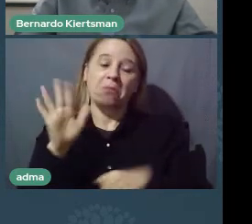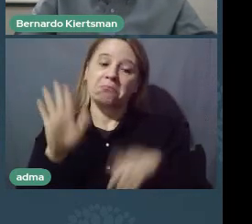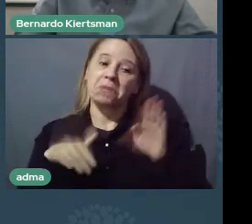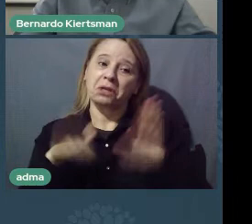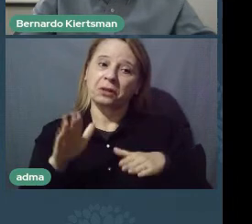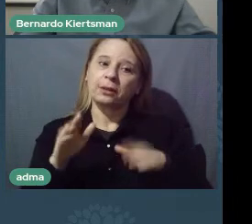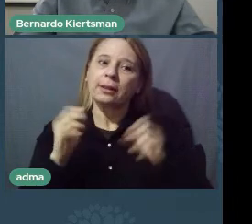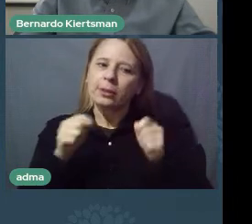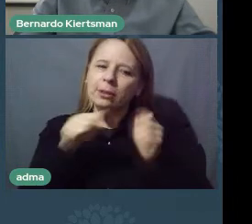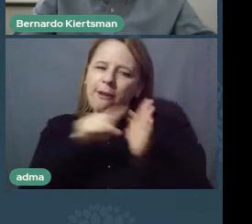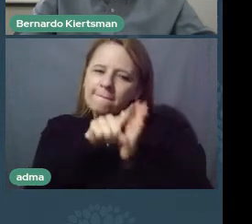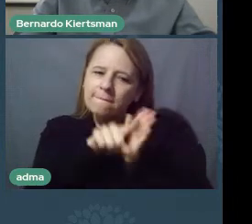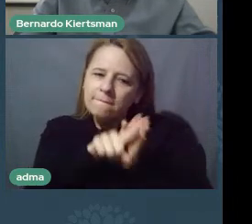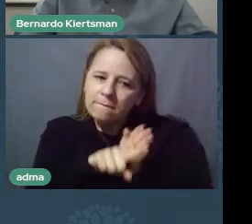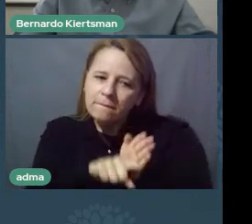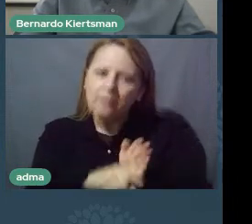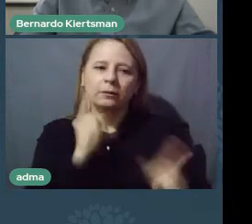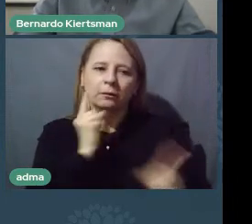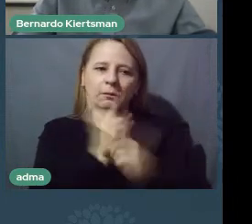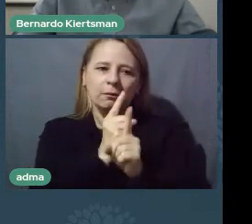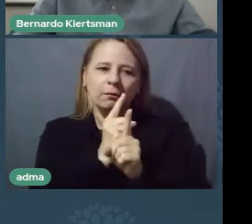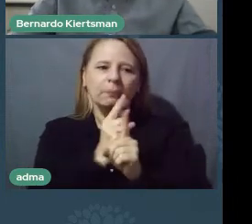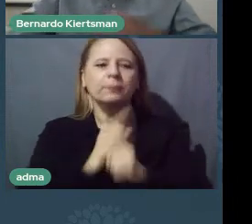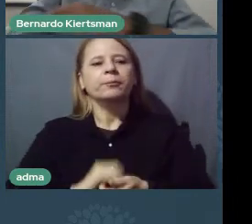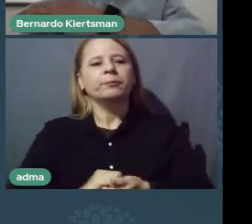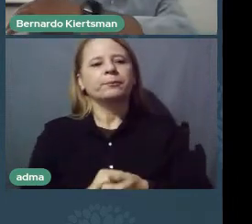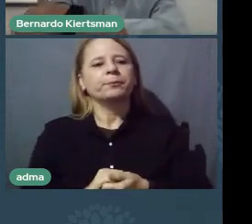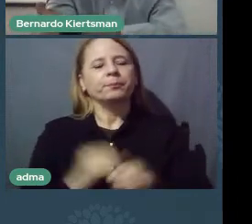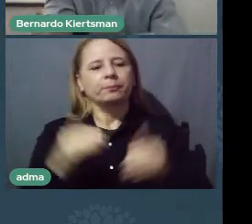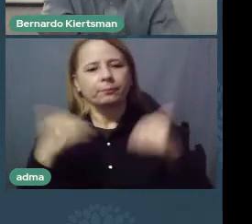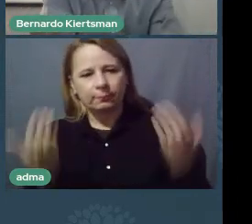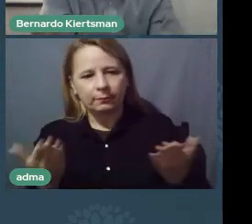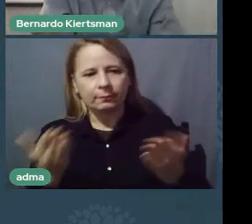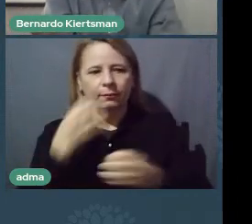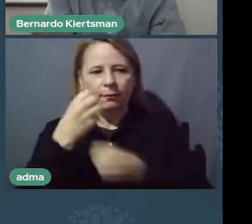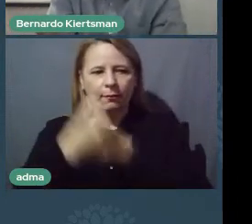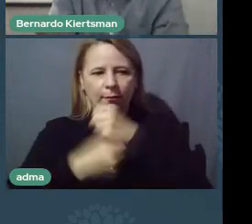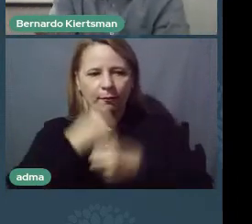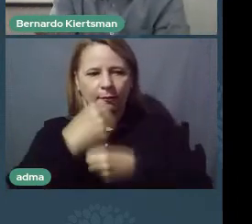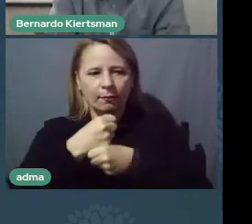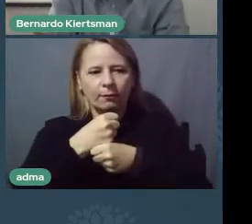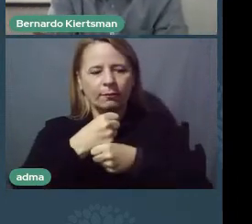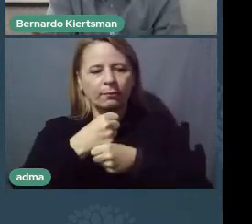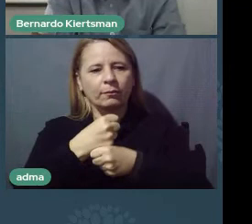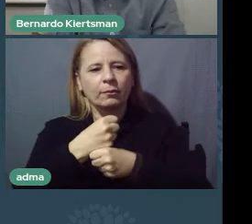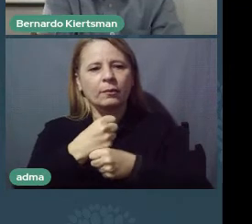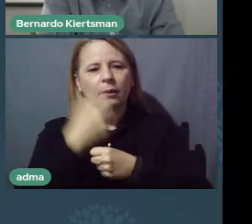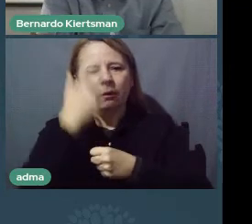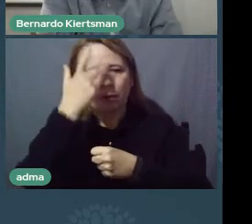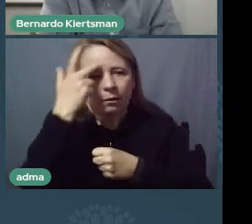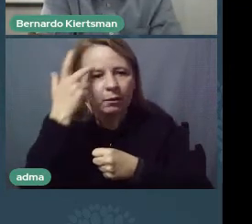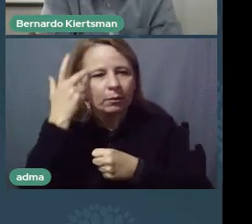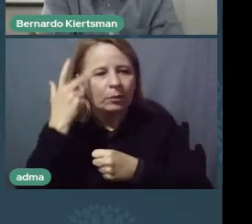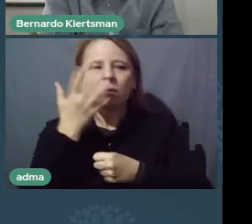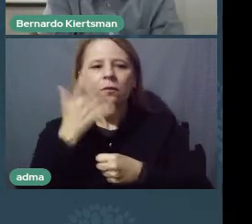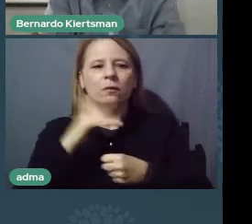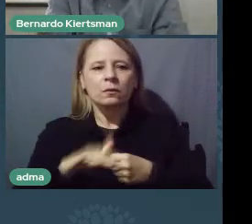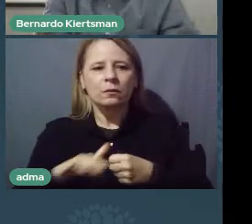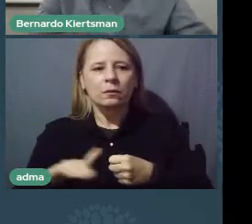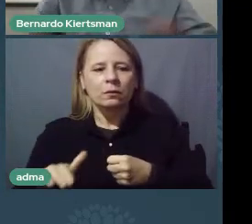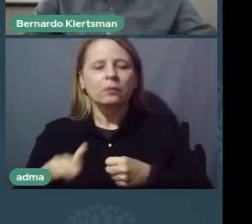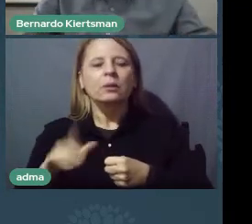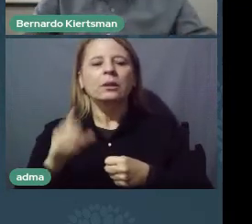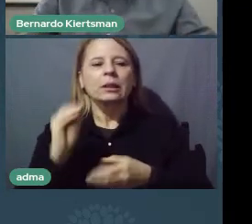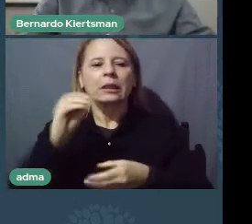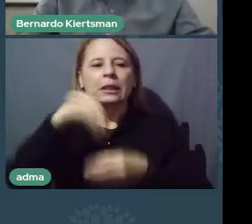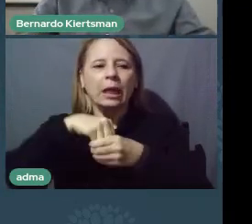que ir atrás do diagnóstico. Durante o ano inteiro, nas crianças atendidas dentro do